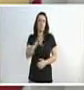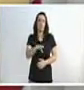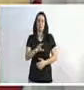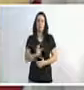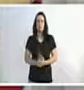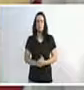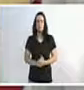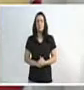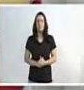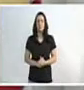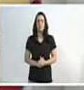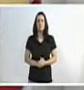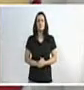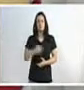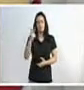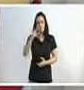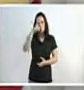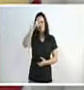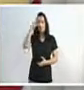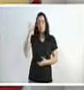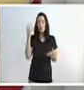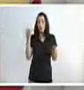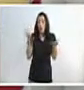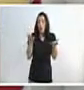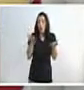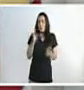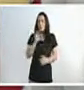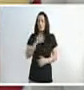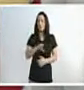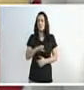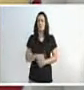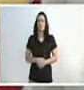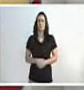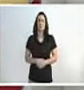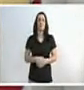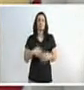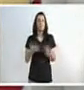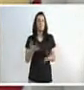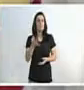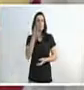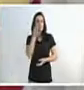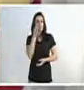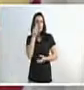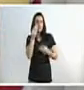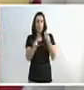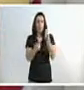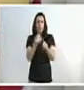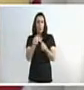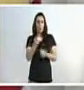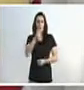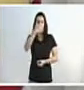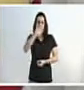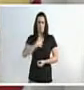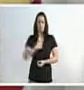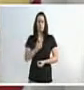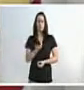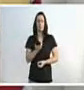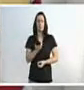colocado pelo vice-prefeito hoje. Então, nessa realidade, como que alguém recebe um